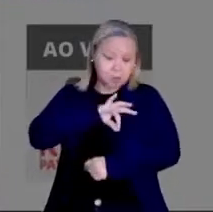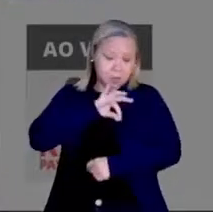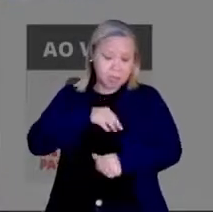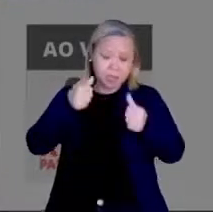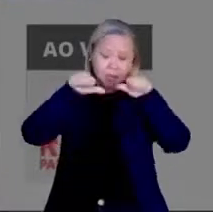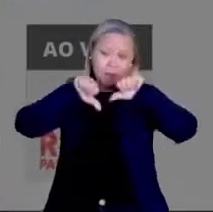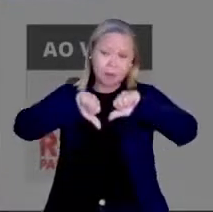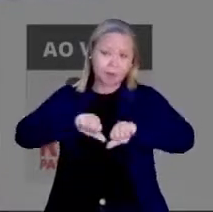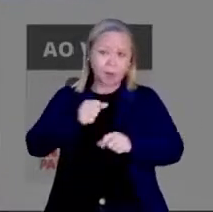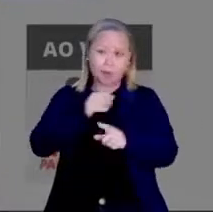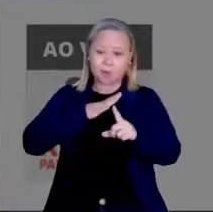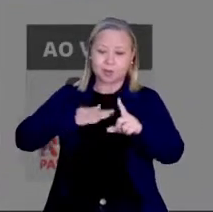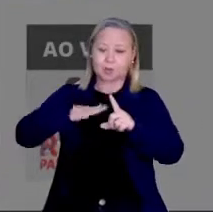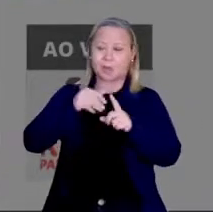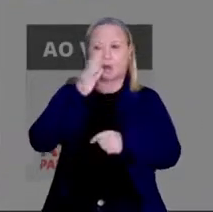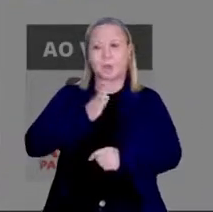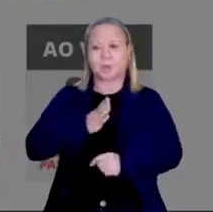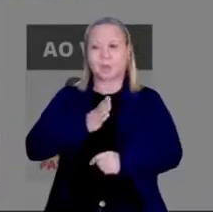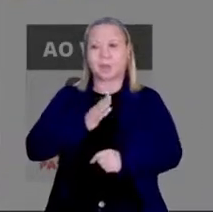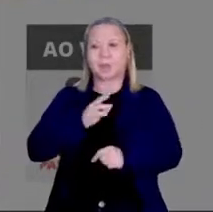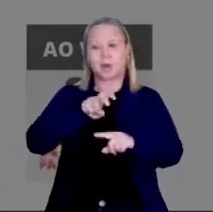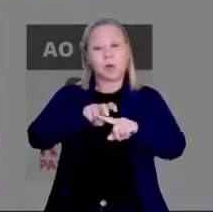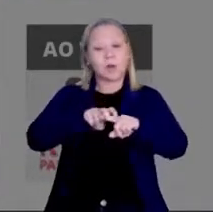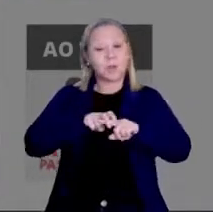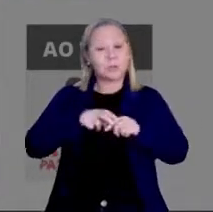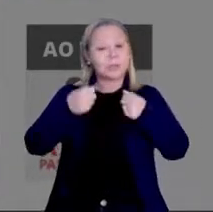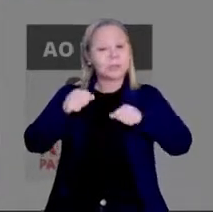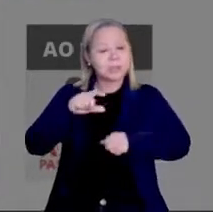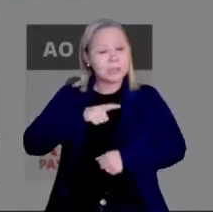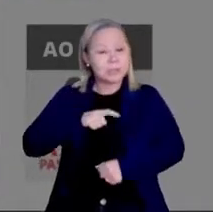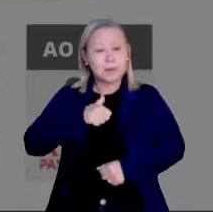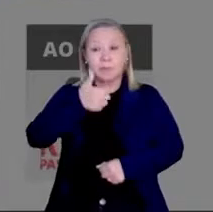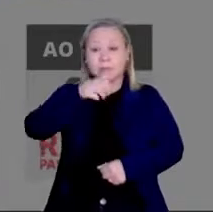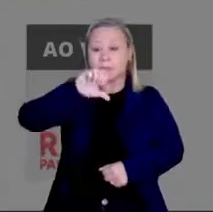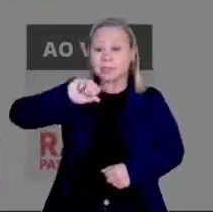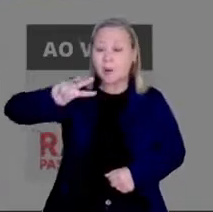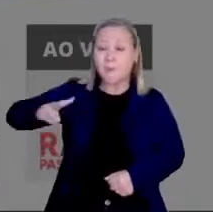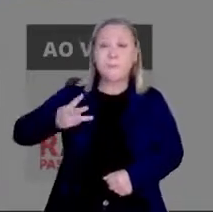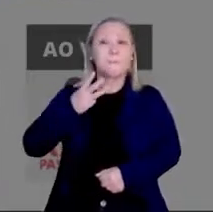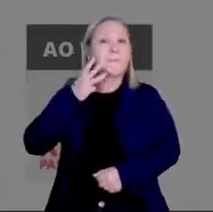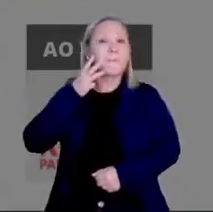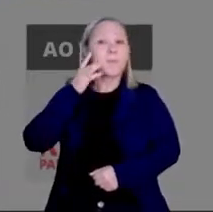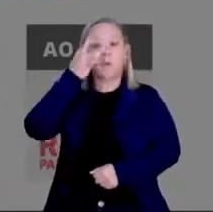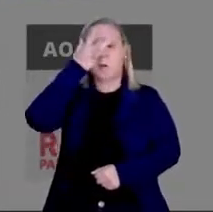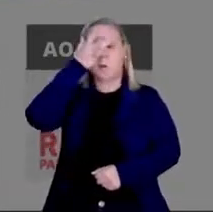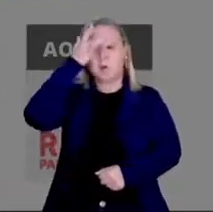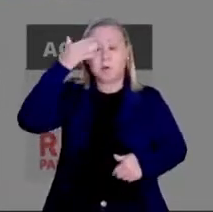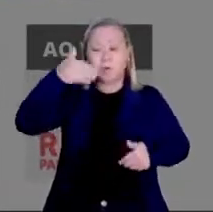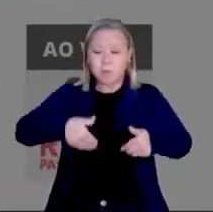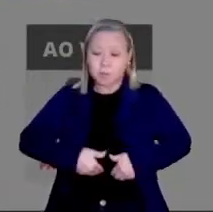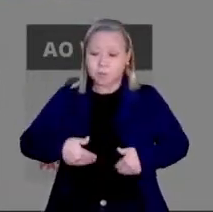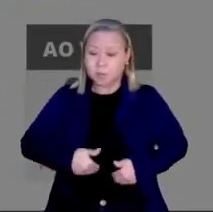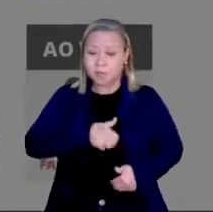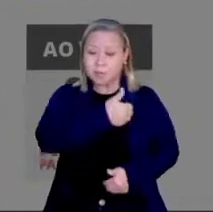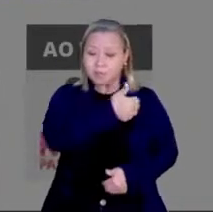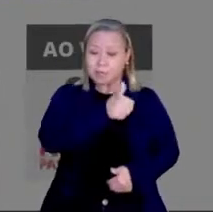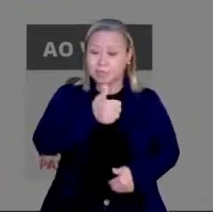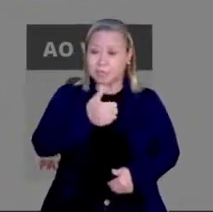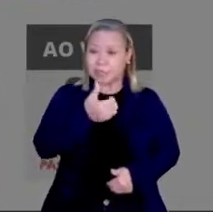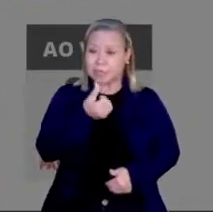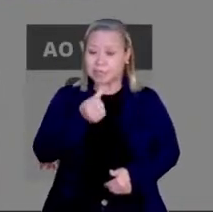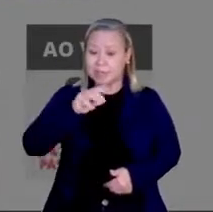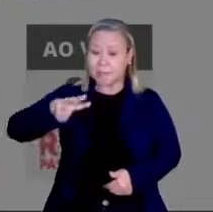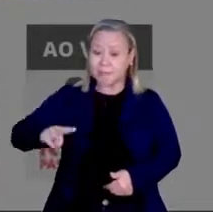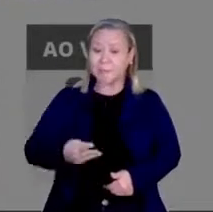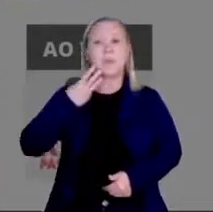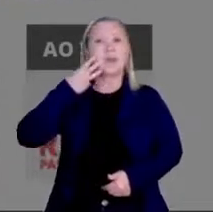esclarecesse para o ouvinte da Rádio Passos, os internautas que estão nos acompanhando, em relação à reforma trabalhista. O que o senhor